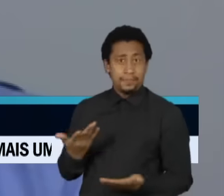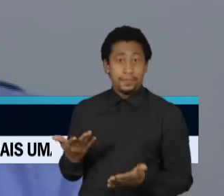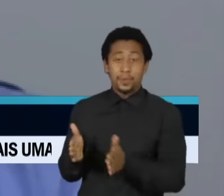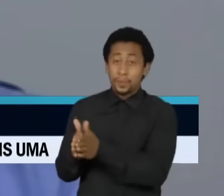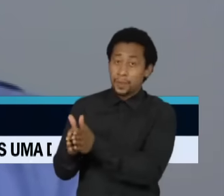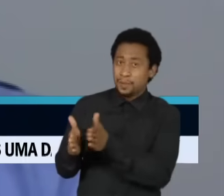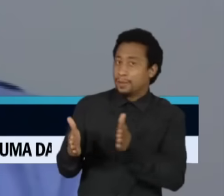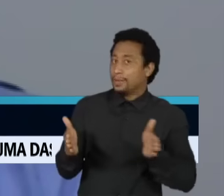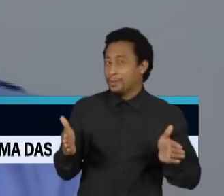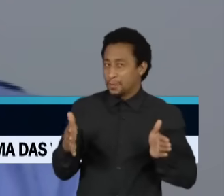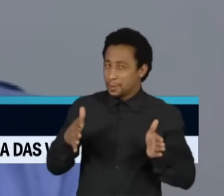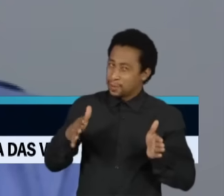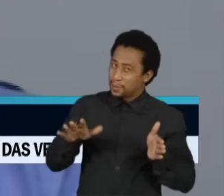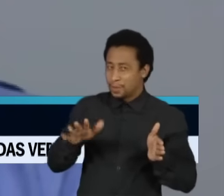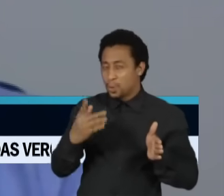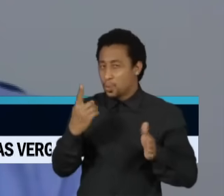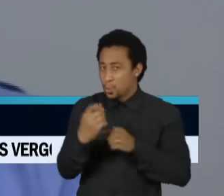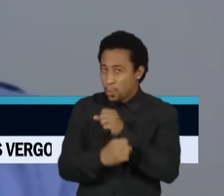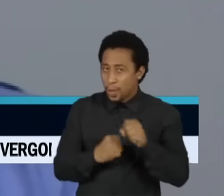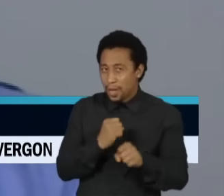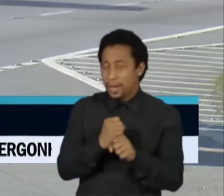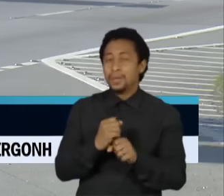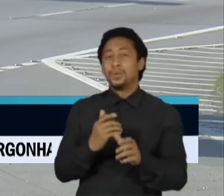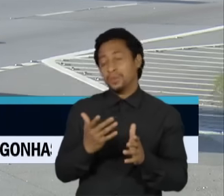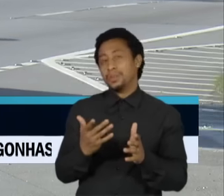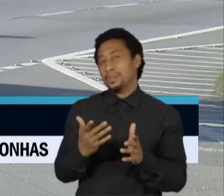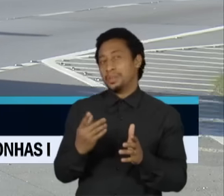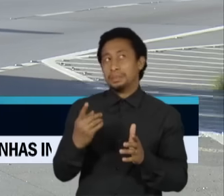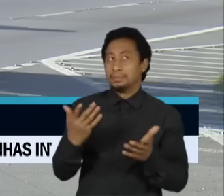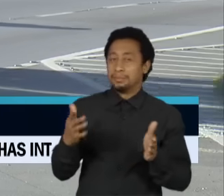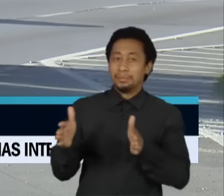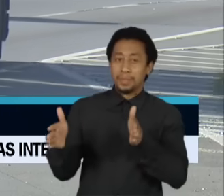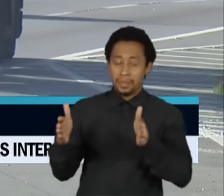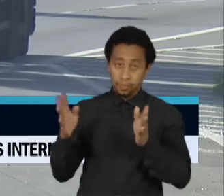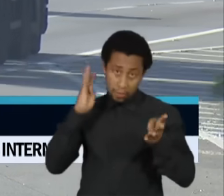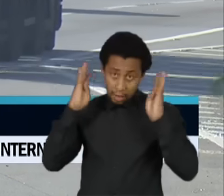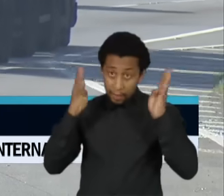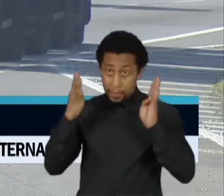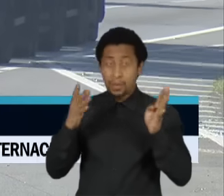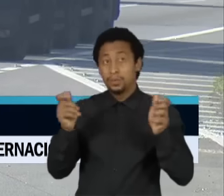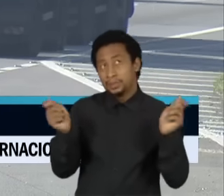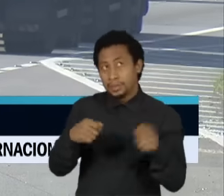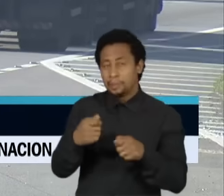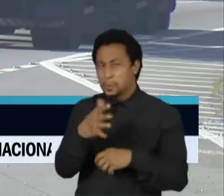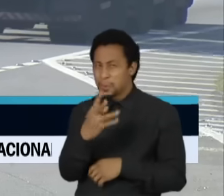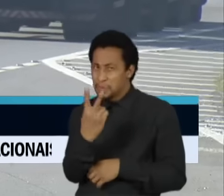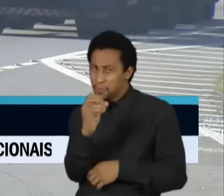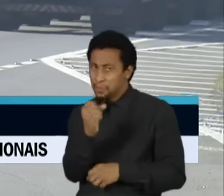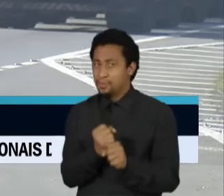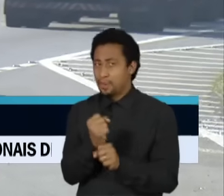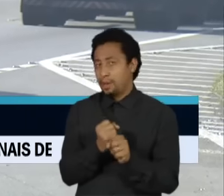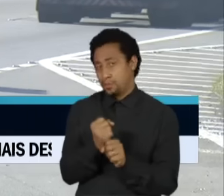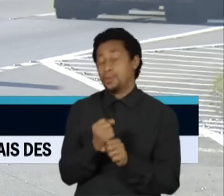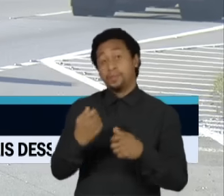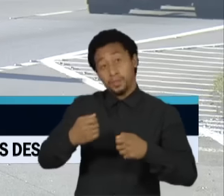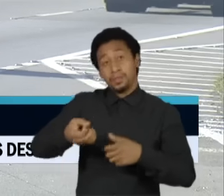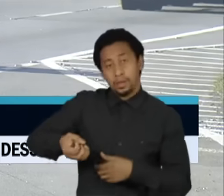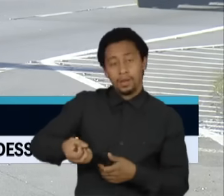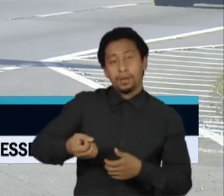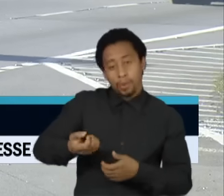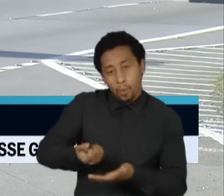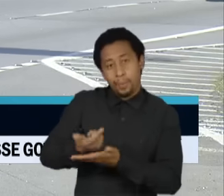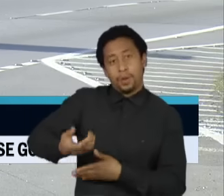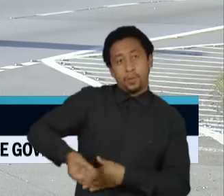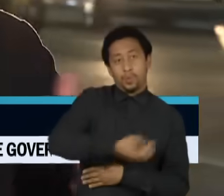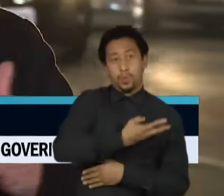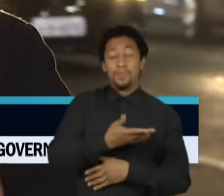do caminhoneiro é muito antigo, é são 17 a 20 anos e é um caminhoneiro que realmente precisa. Nesse primeiro momento, nessa publicação, os